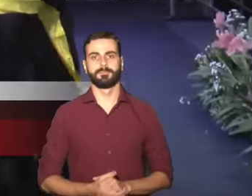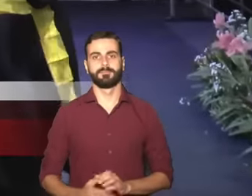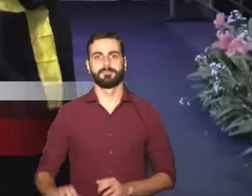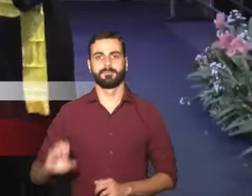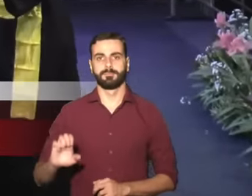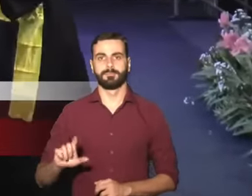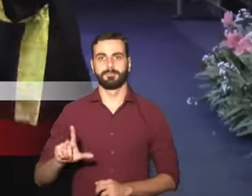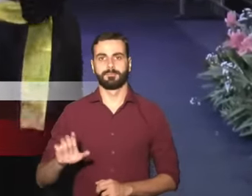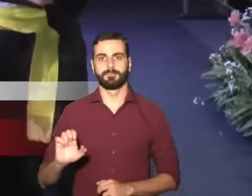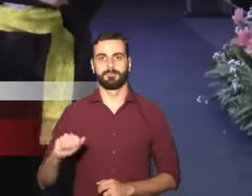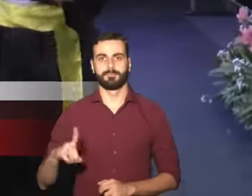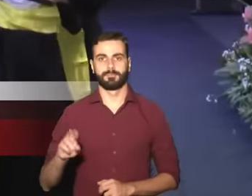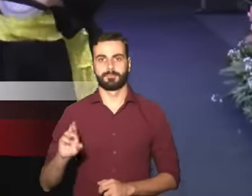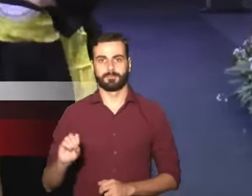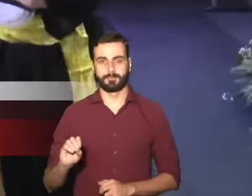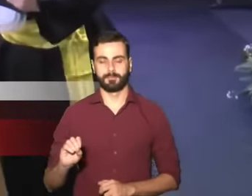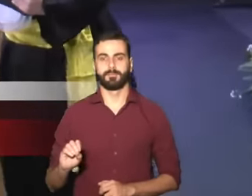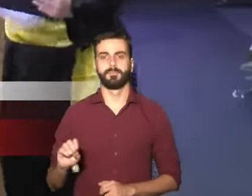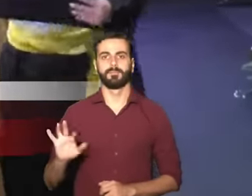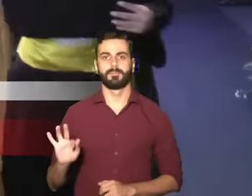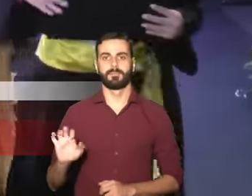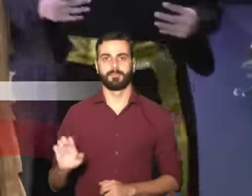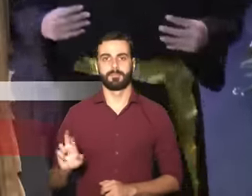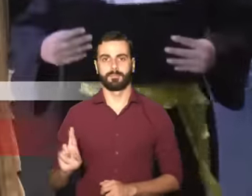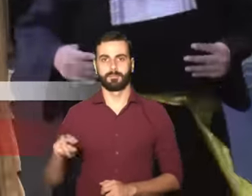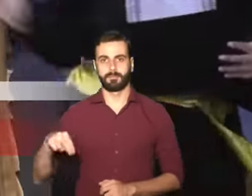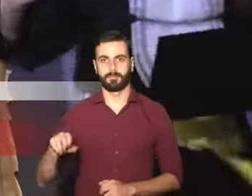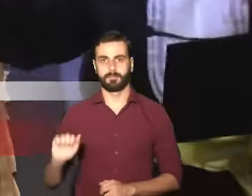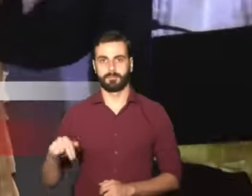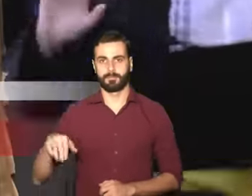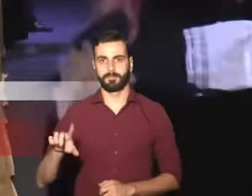Eleandro Fernandes Furro.